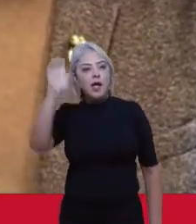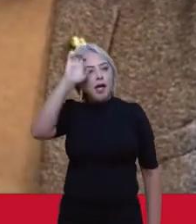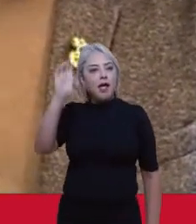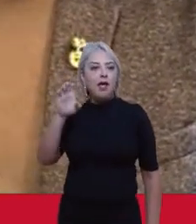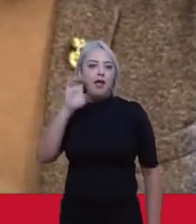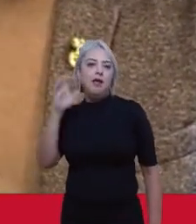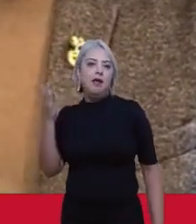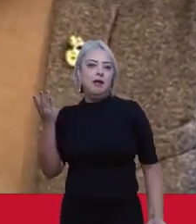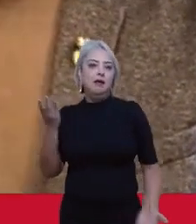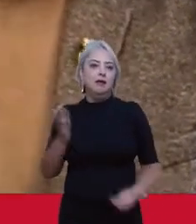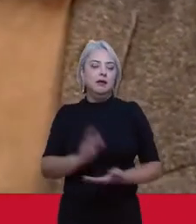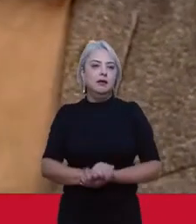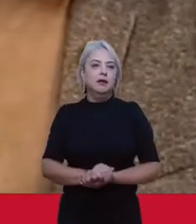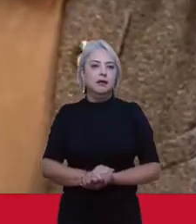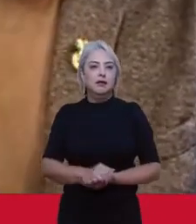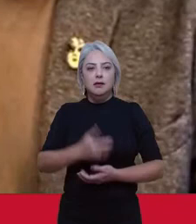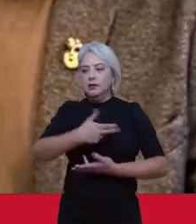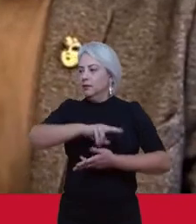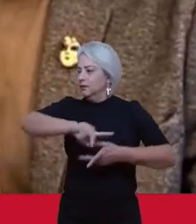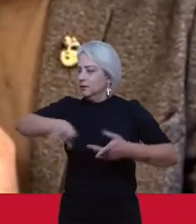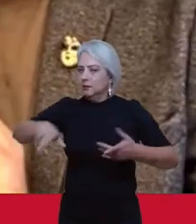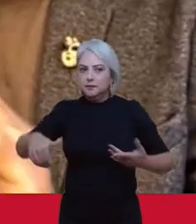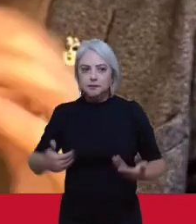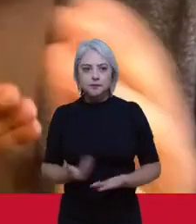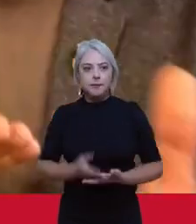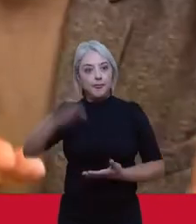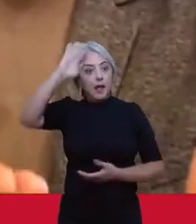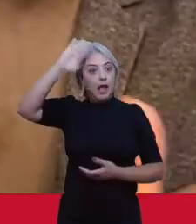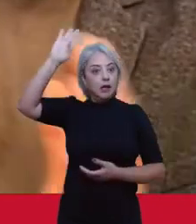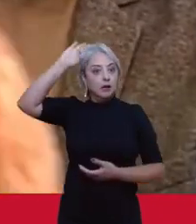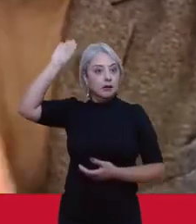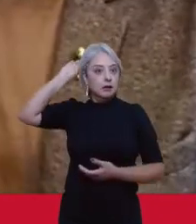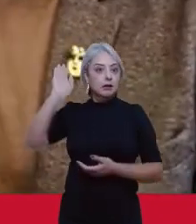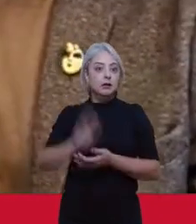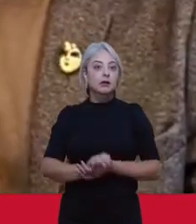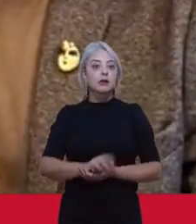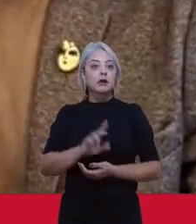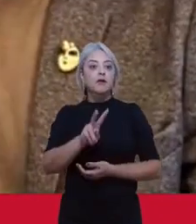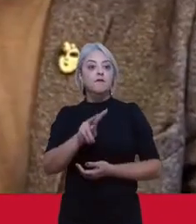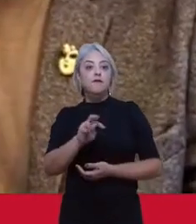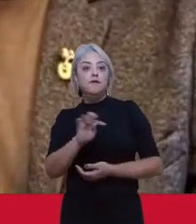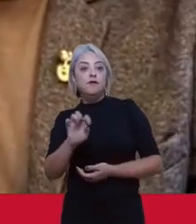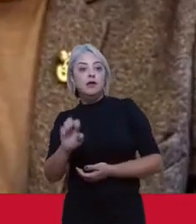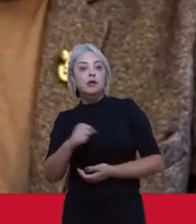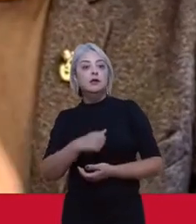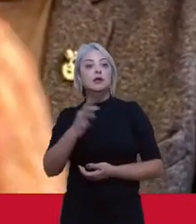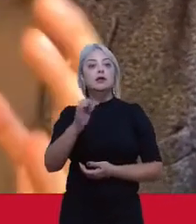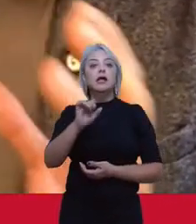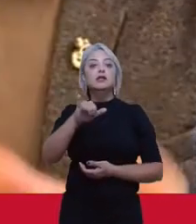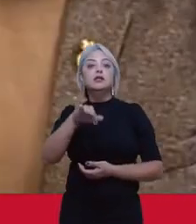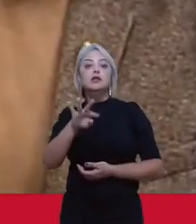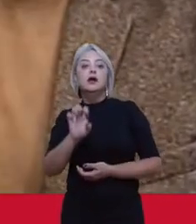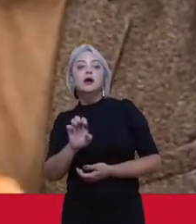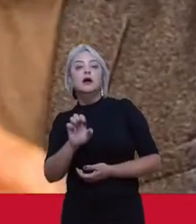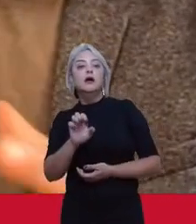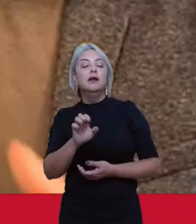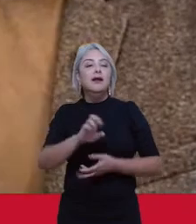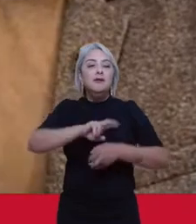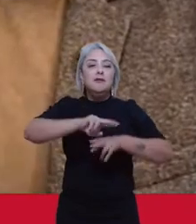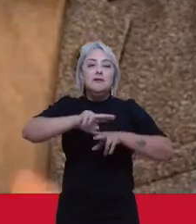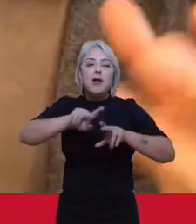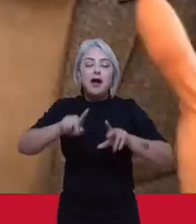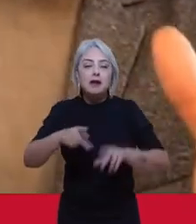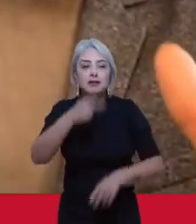Cocai, figuras da academia como Lola Aronovitch, Tatiana Leonço, quer dizer, uma série